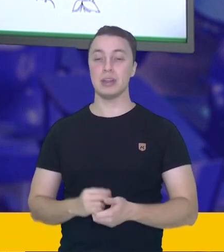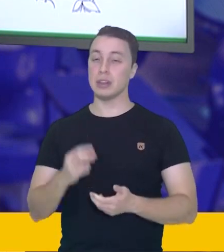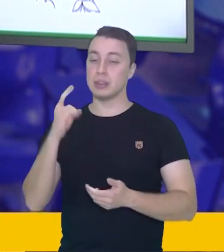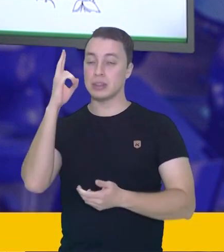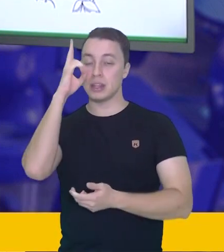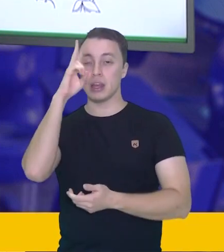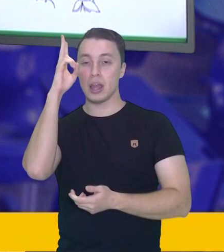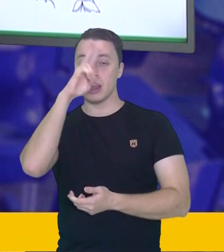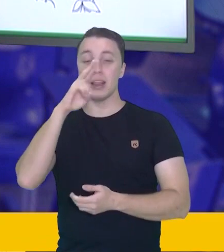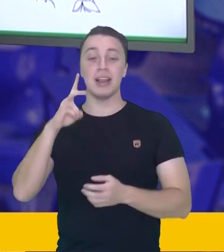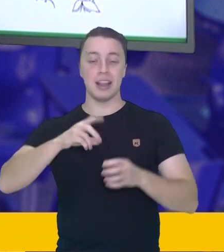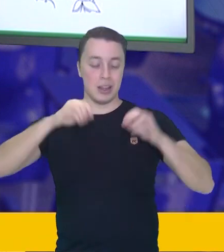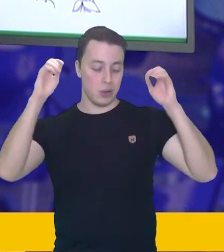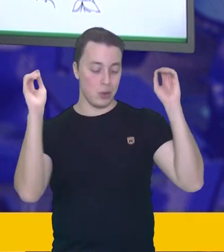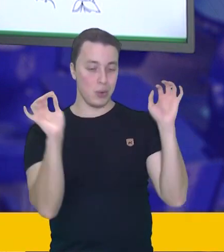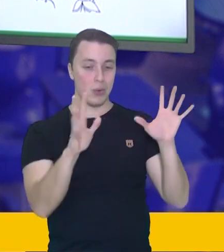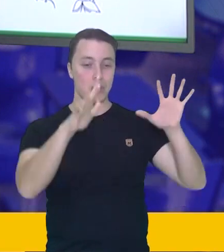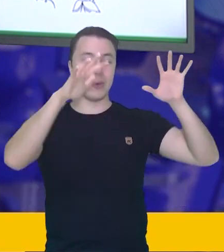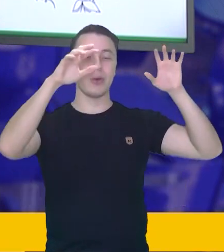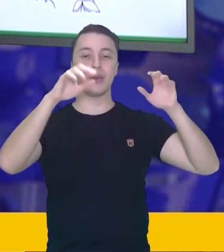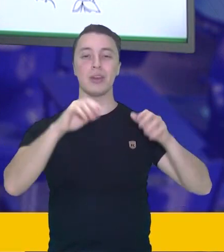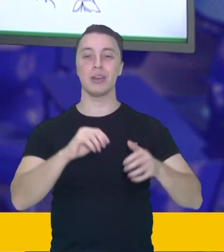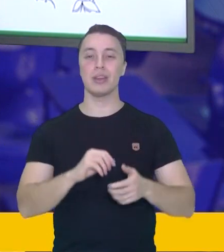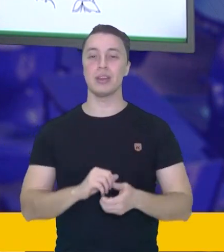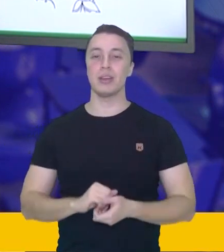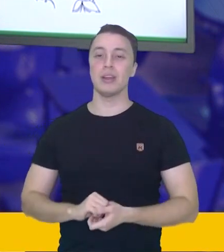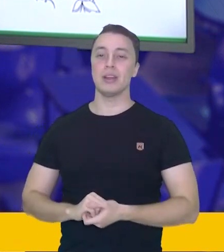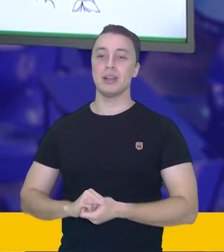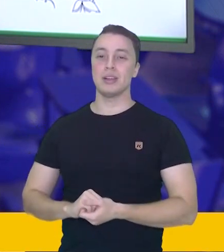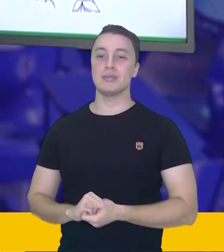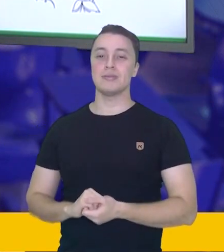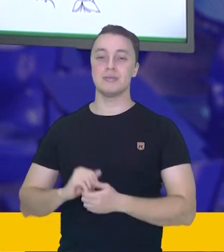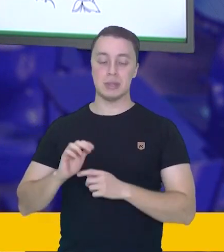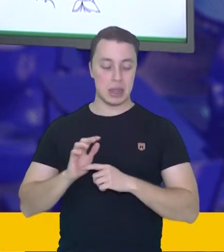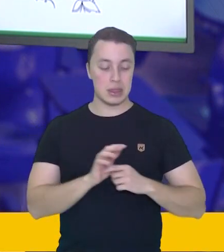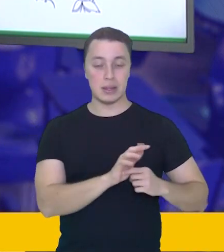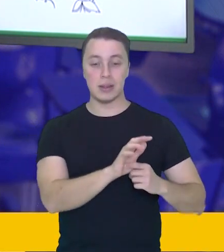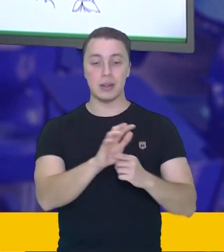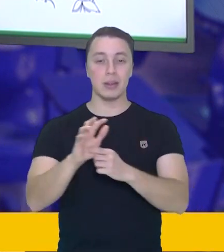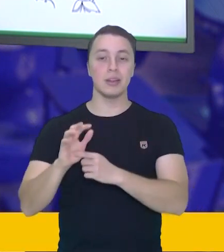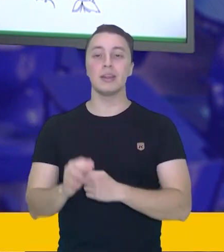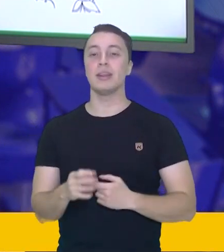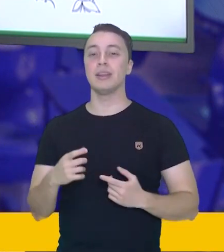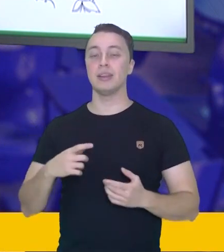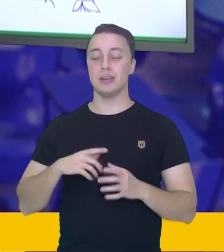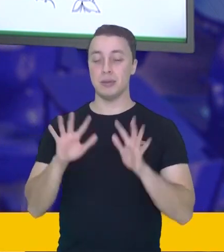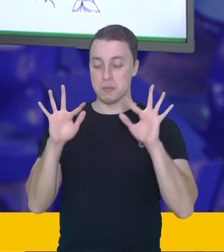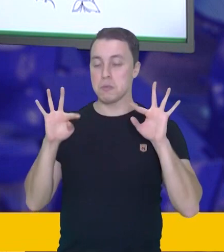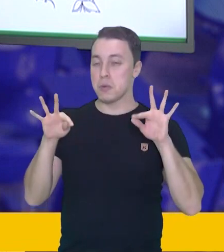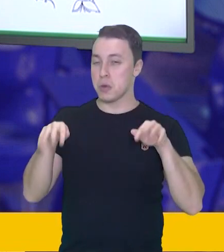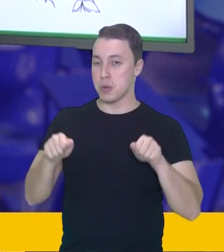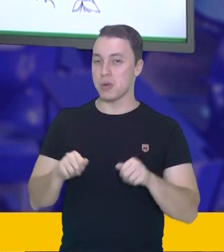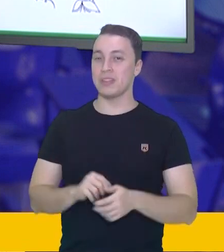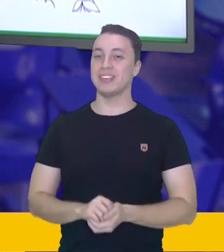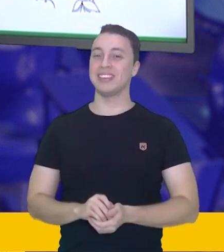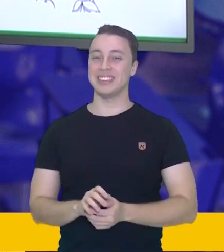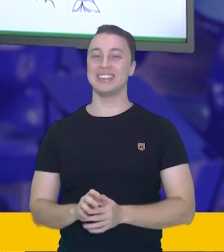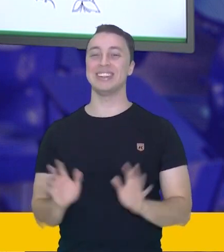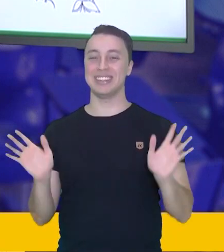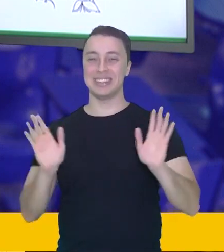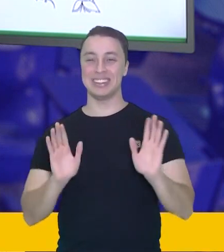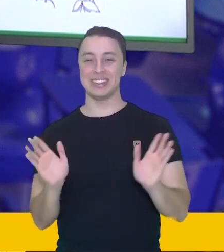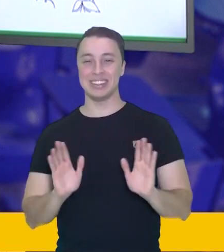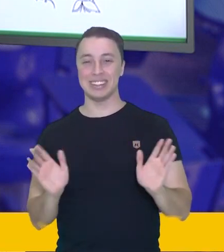de magia, que pode estar na problemática ou em sua solução. Por hoje é só,